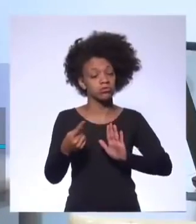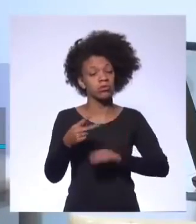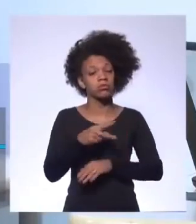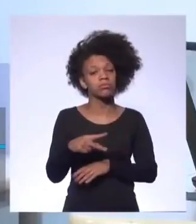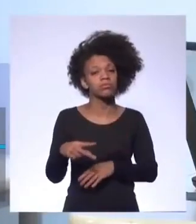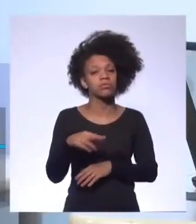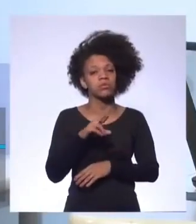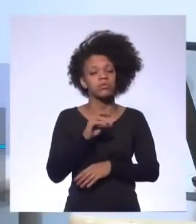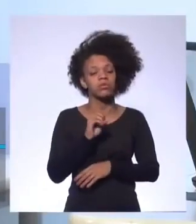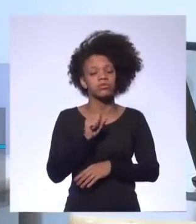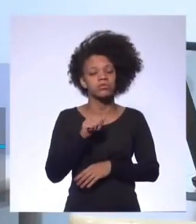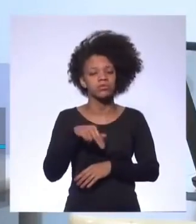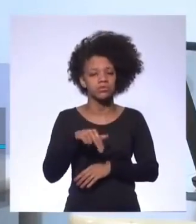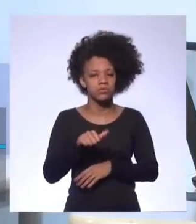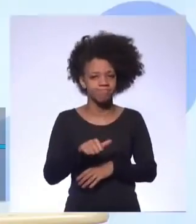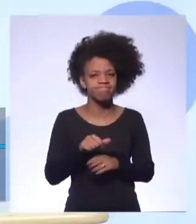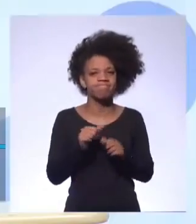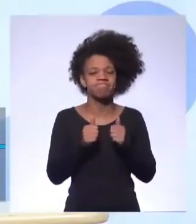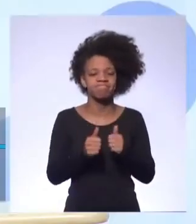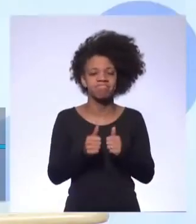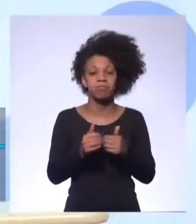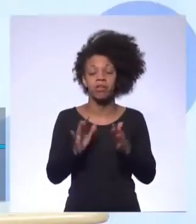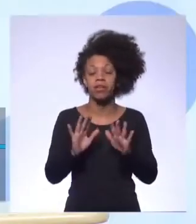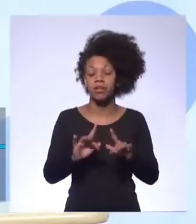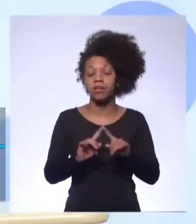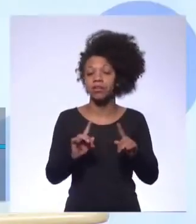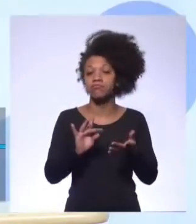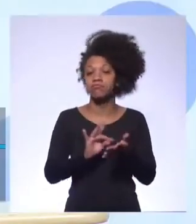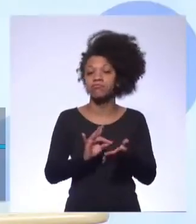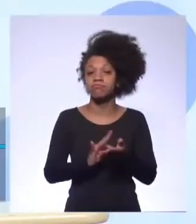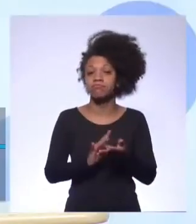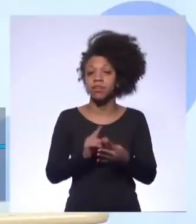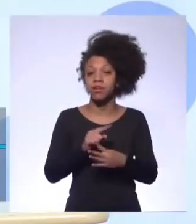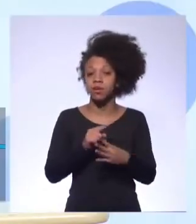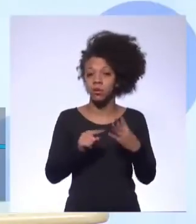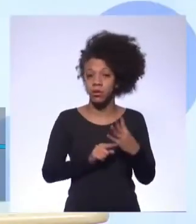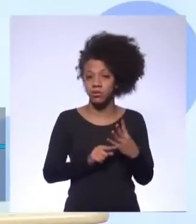Rosana, muito okay, bem, obrigada. Então, na verdade, havia aí 4, né?